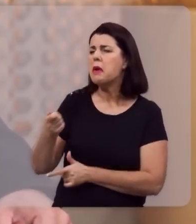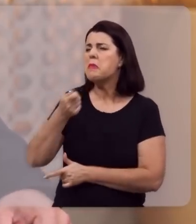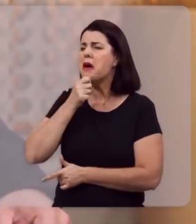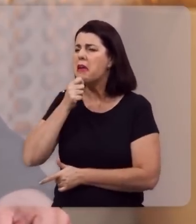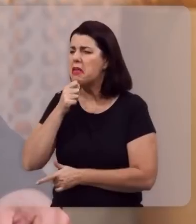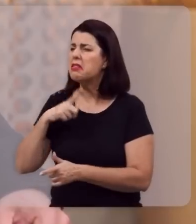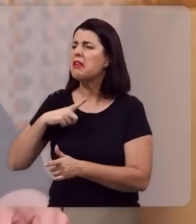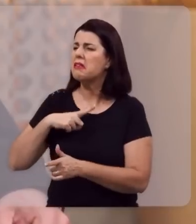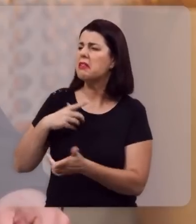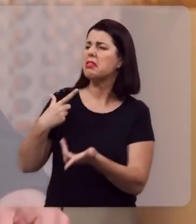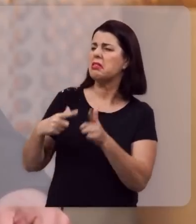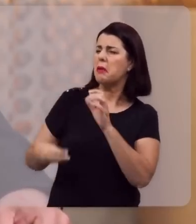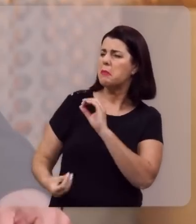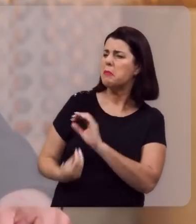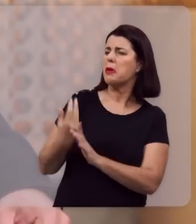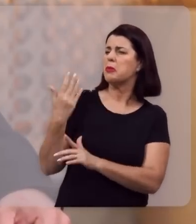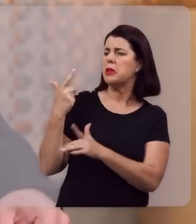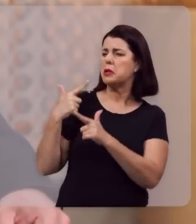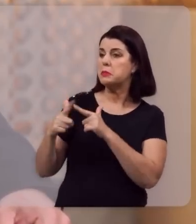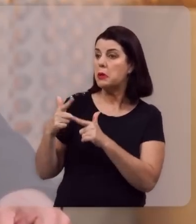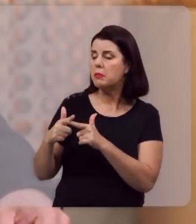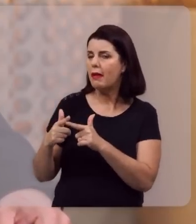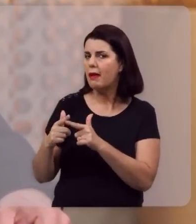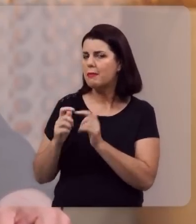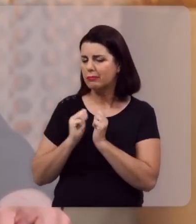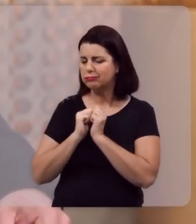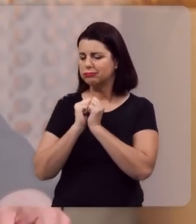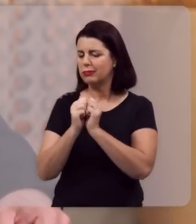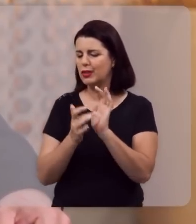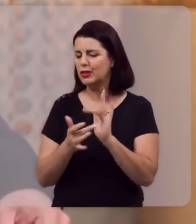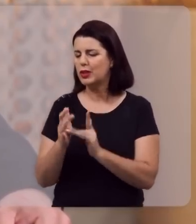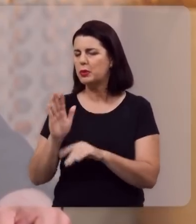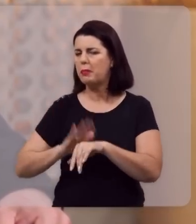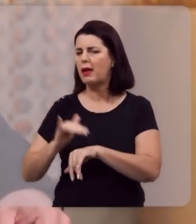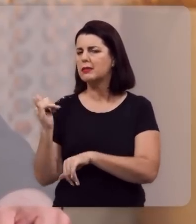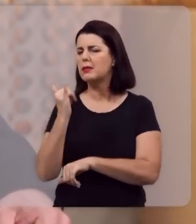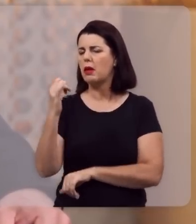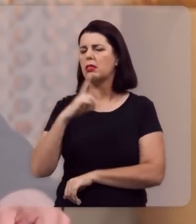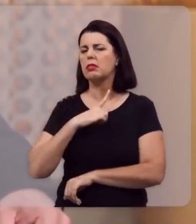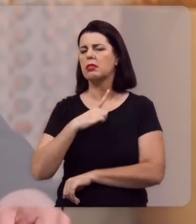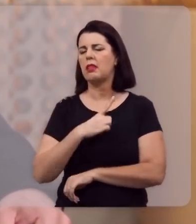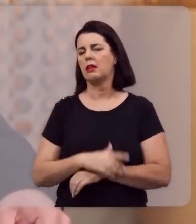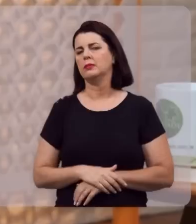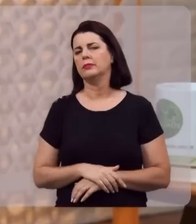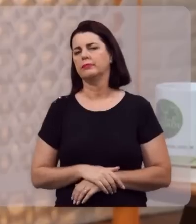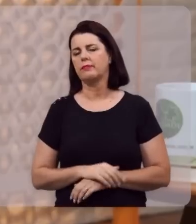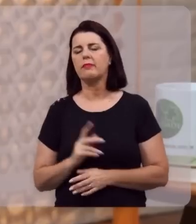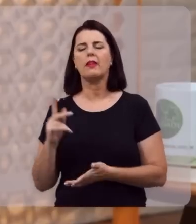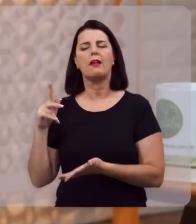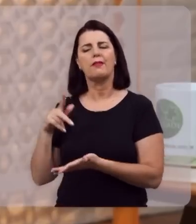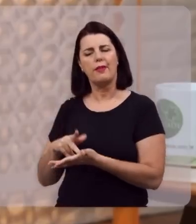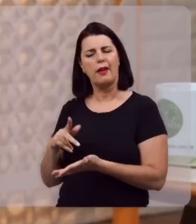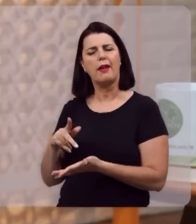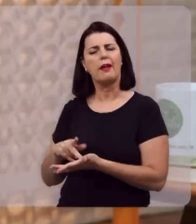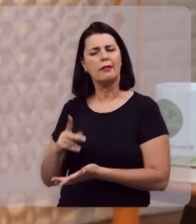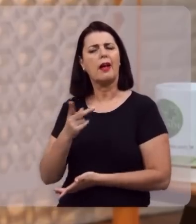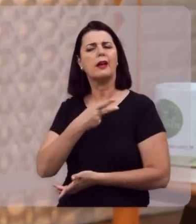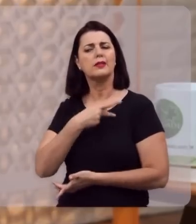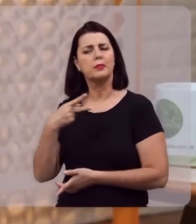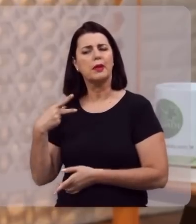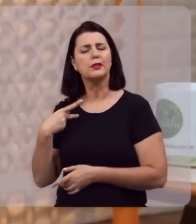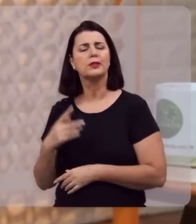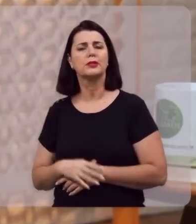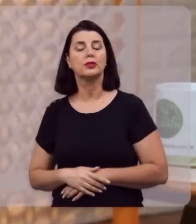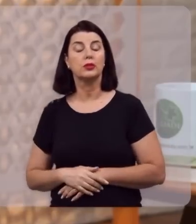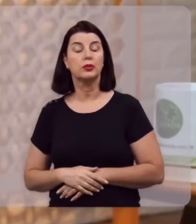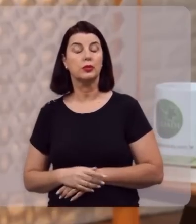está comigo. A companhia de Jesus é a coisa mais importante que alguém pode desfrutar nessa vida. É verdade, pastor Davi.